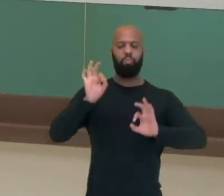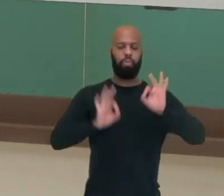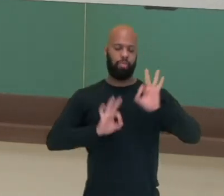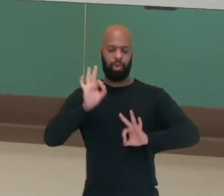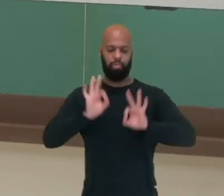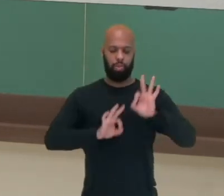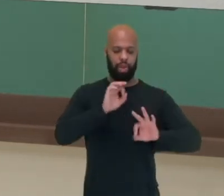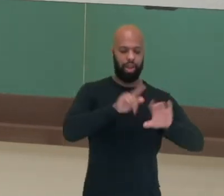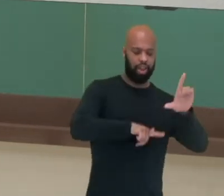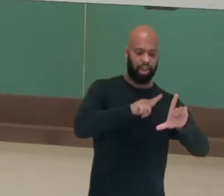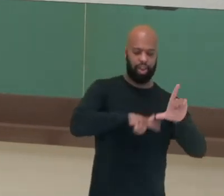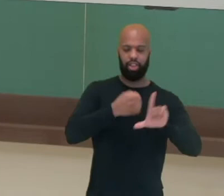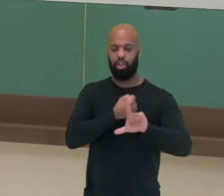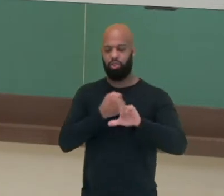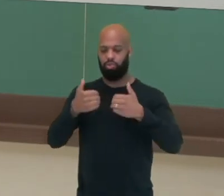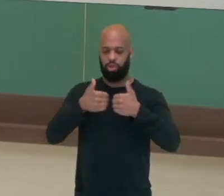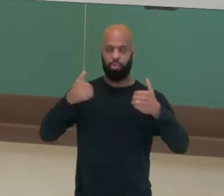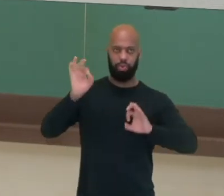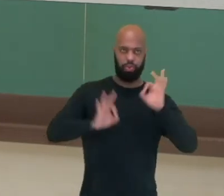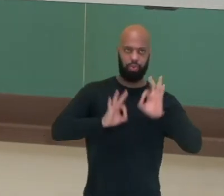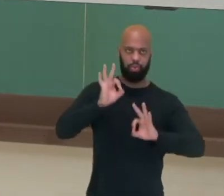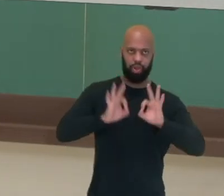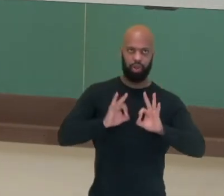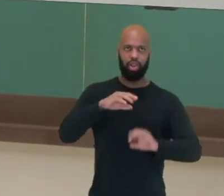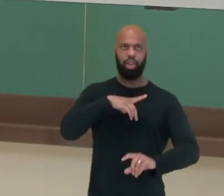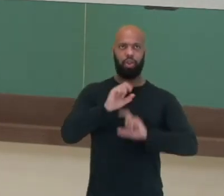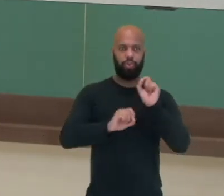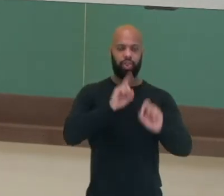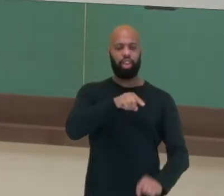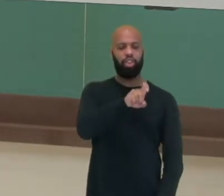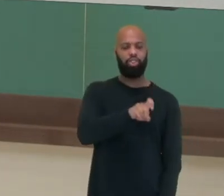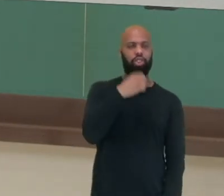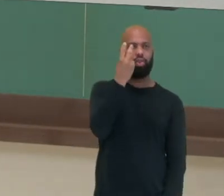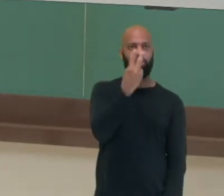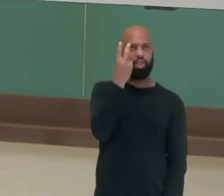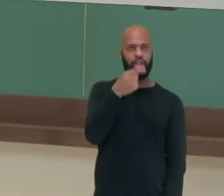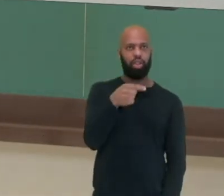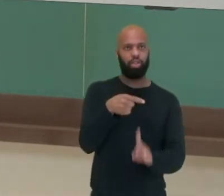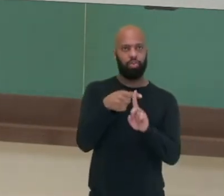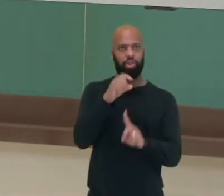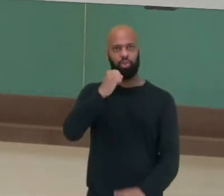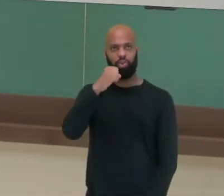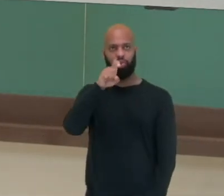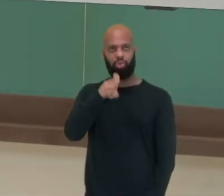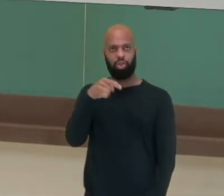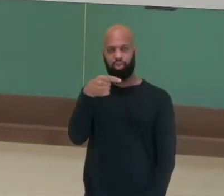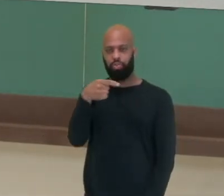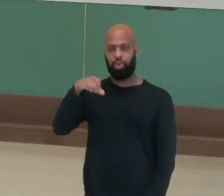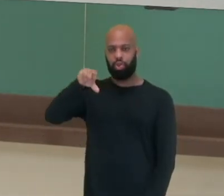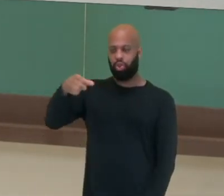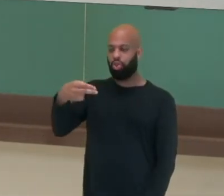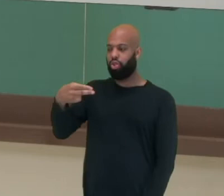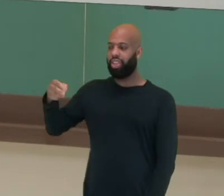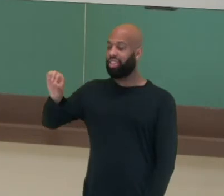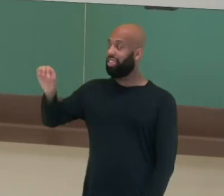Organizando, juntando os termos semelhantes, nós ficamos com x ao quadrado mais 8x menos 9 igual a zero. Equação